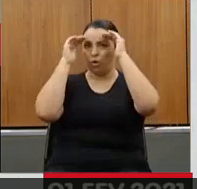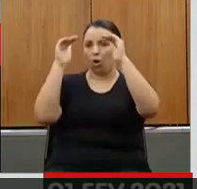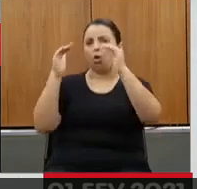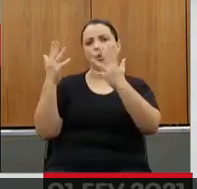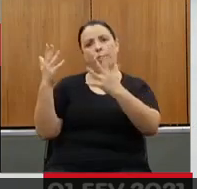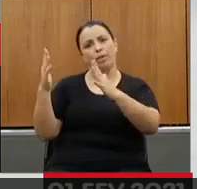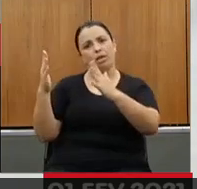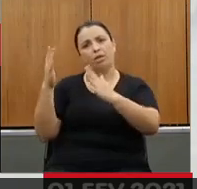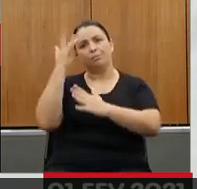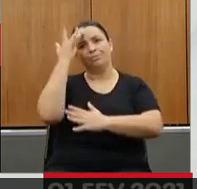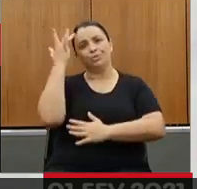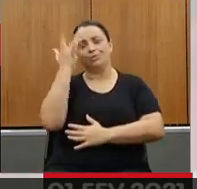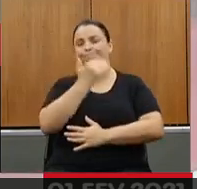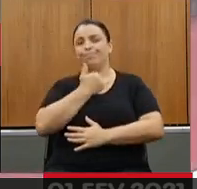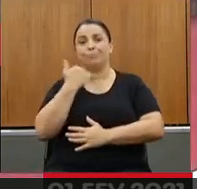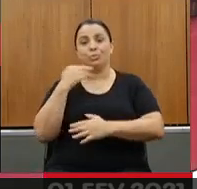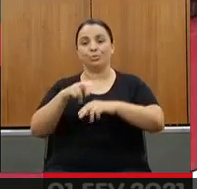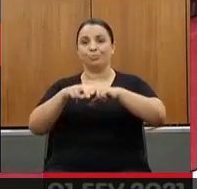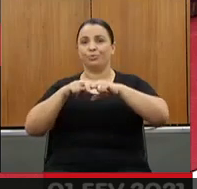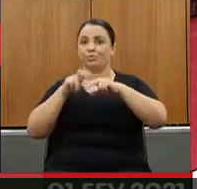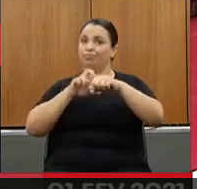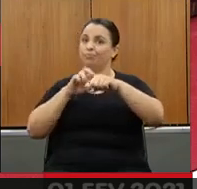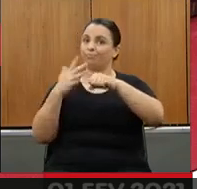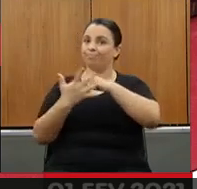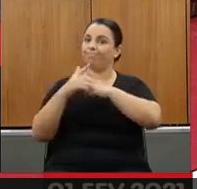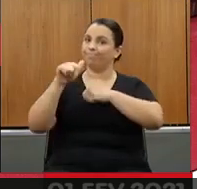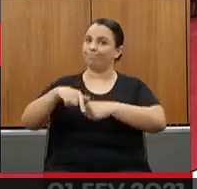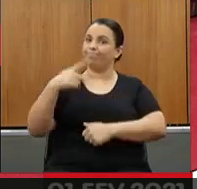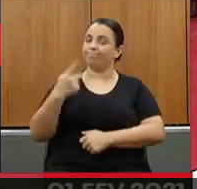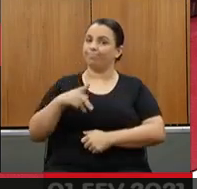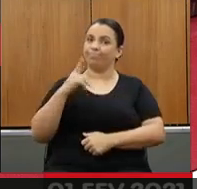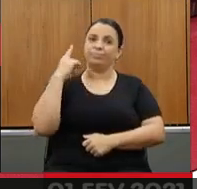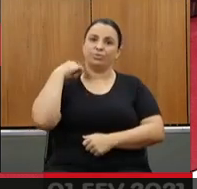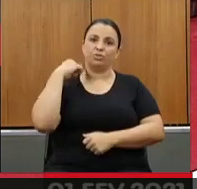da Covid-19 em nosso estado.